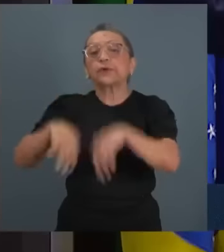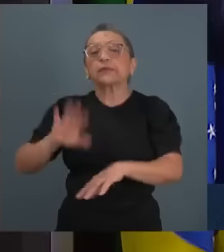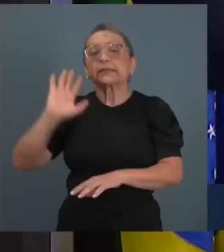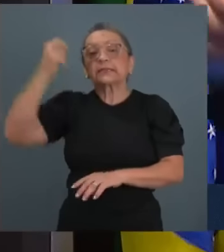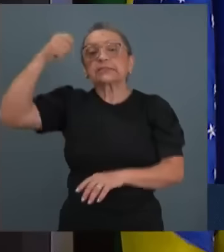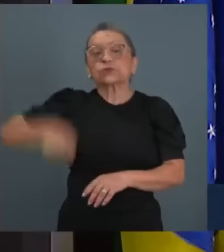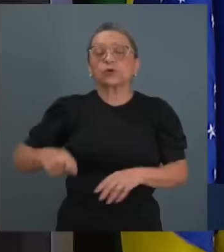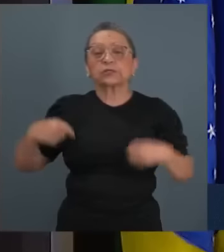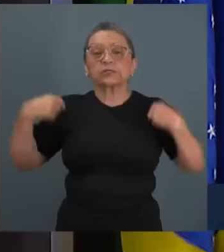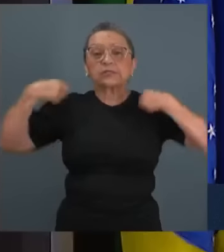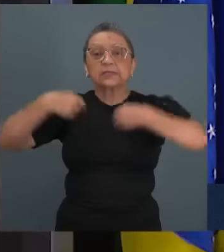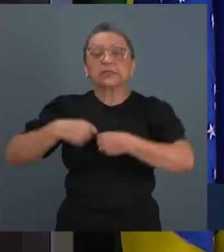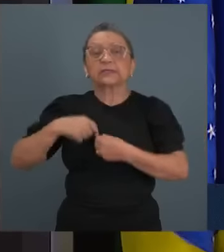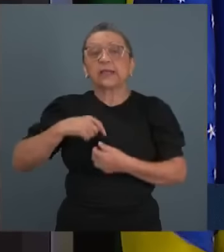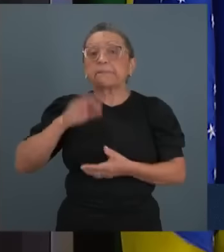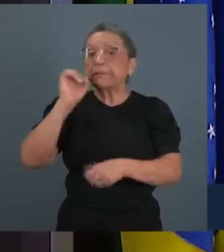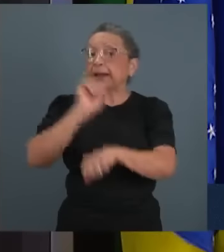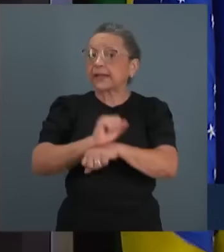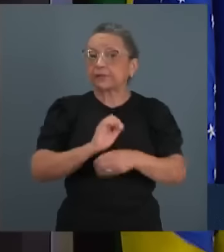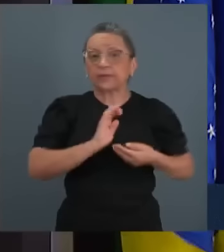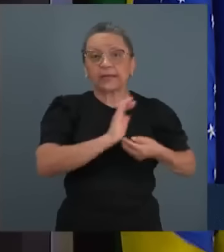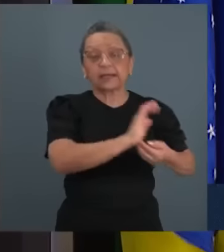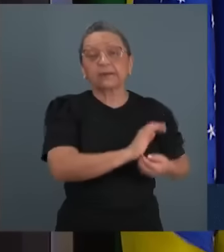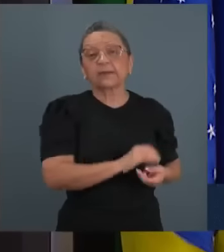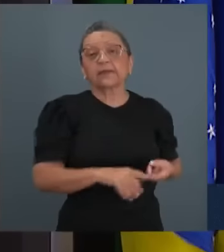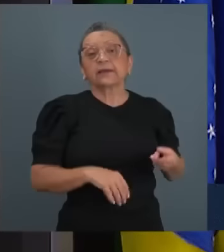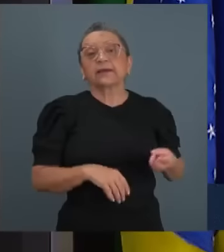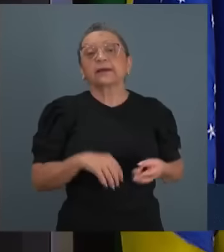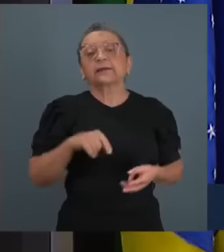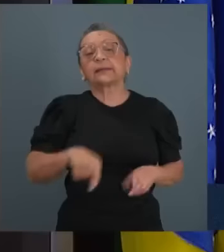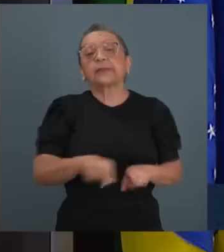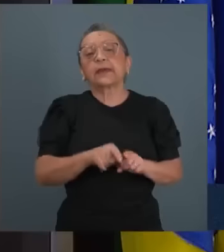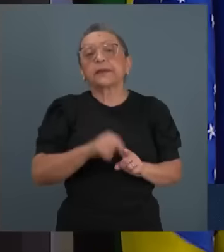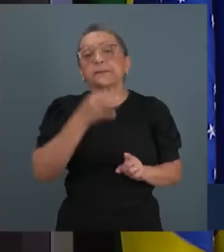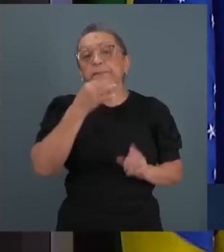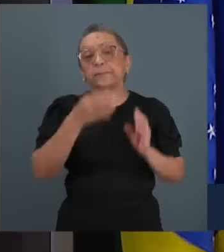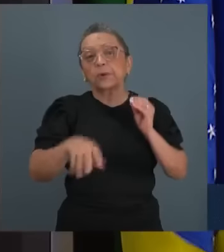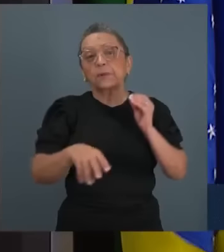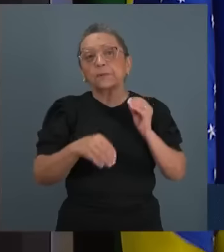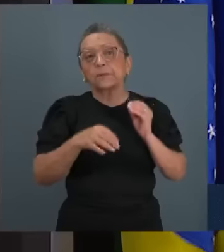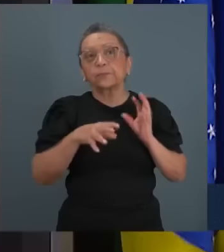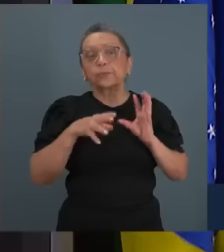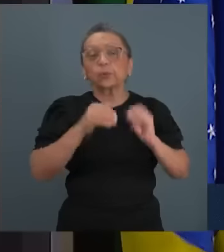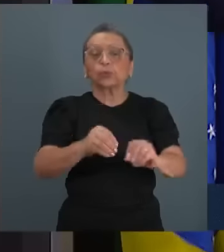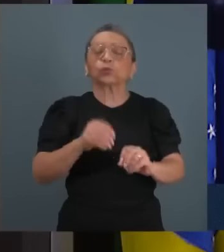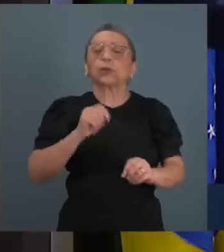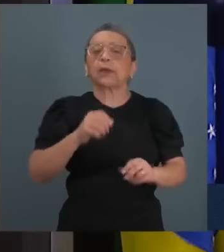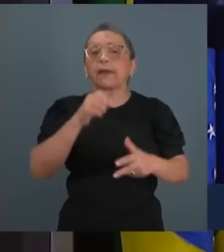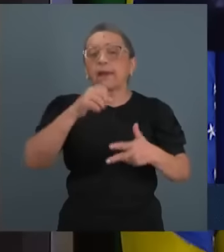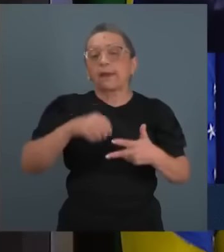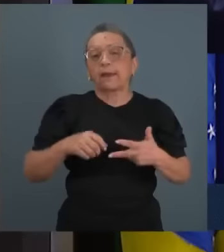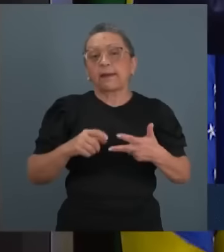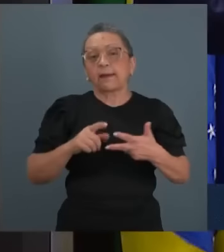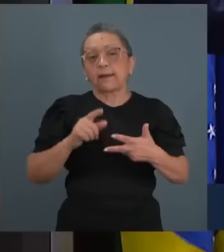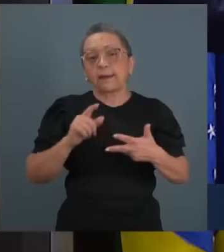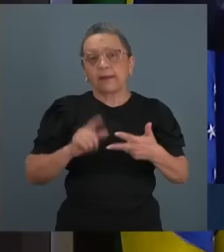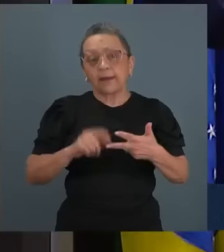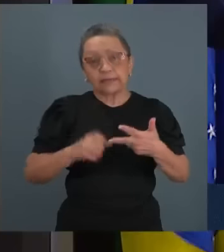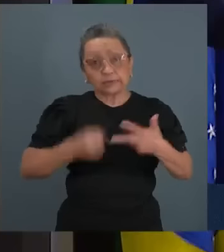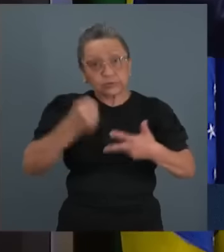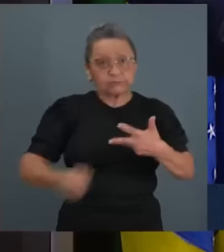está parada na Câmara, assim como a PEC antidrogas, tudo ativismo do STF está parado na Câmara.